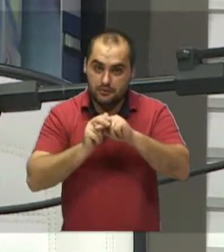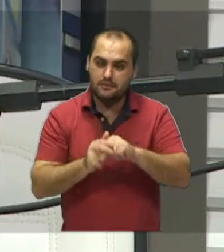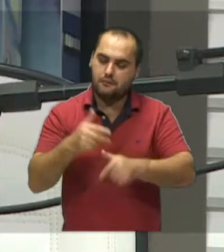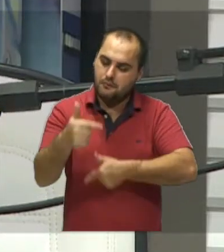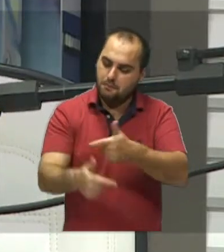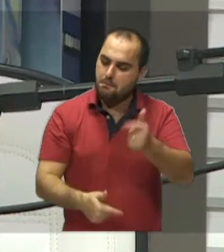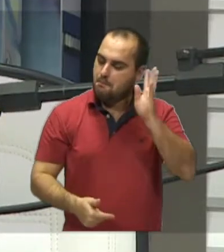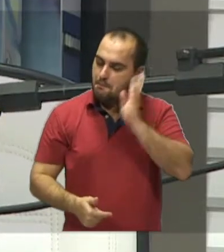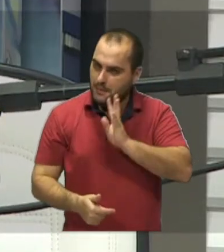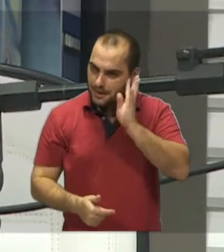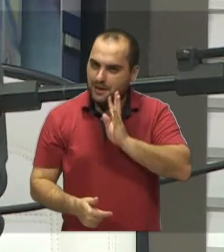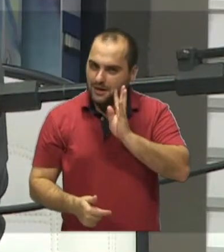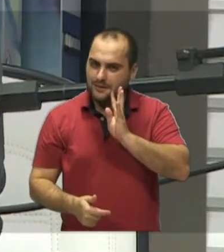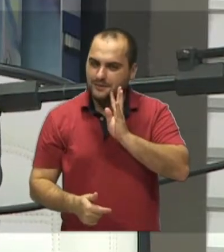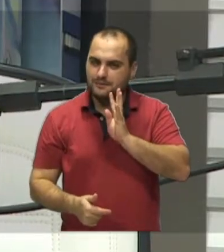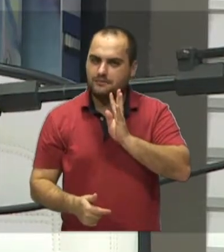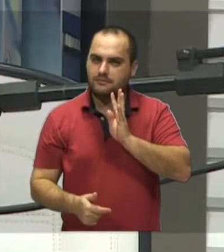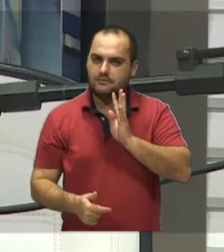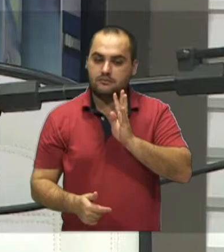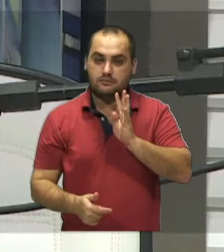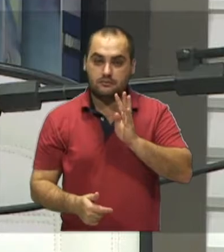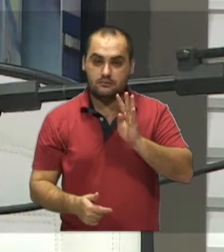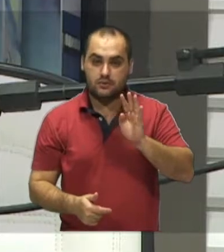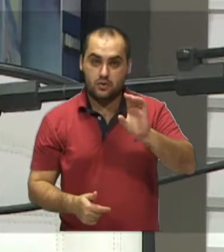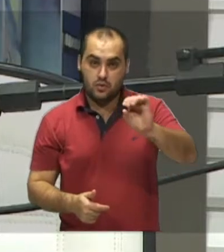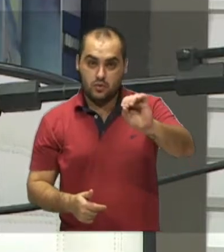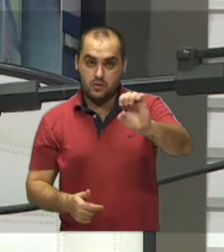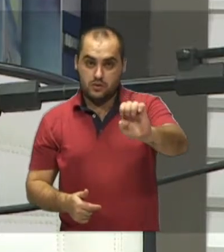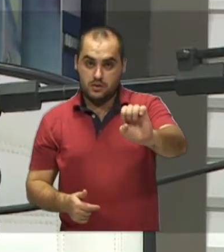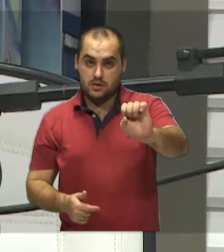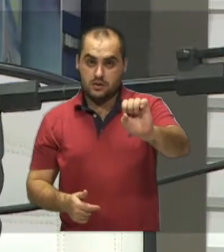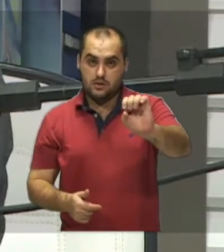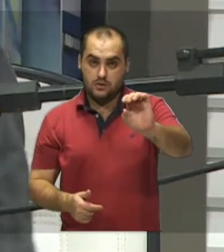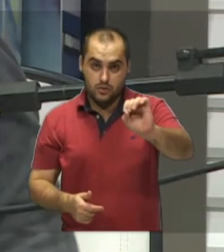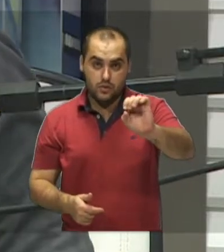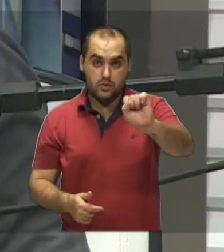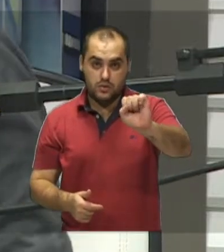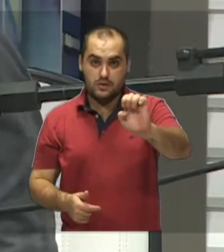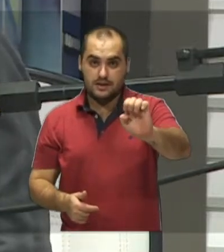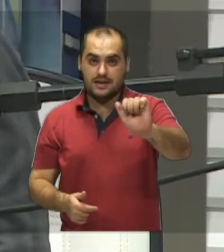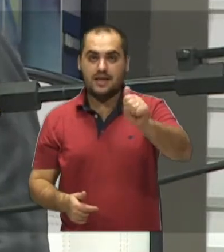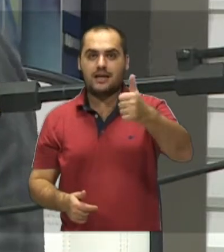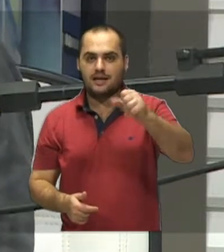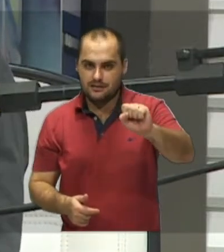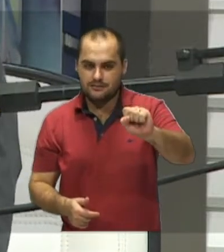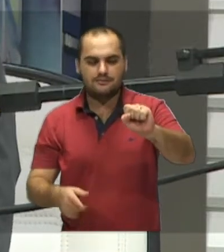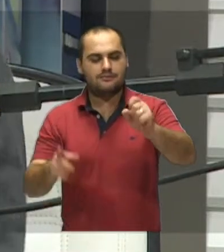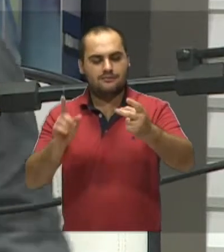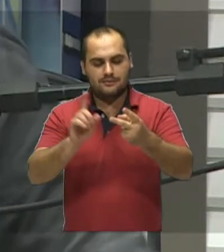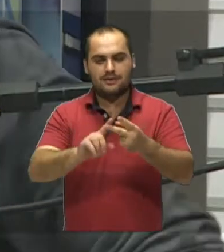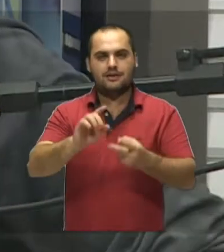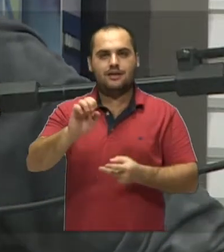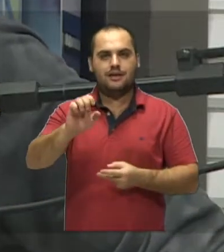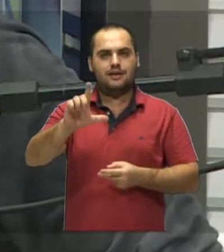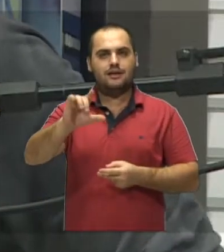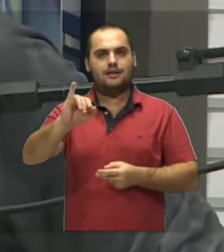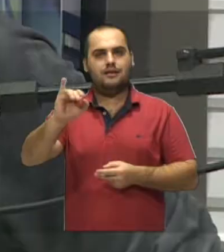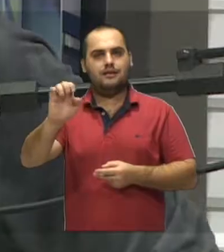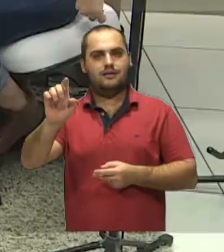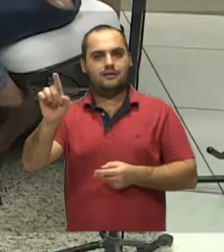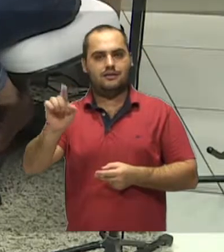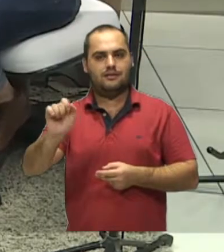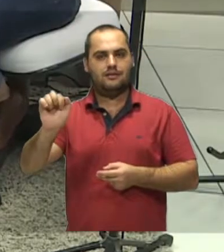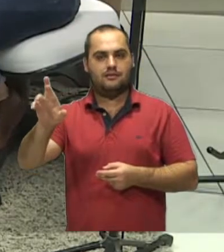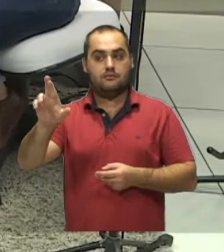legal, produzido pelo Oséias Rodrigues e pelo Eliezer Ademir Jesus, que são os caras que trabalharam e produziram os meus